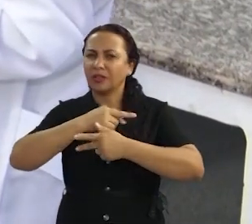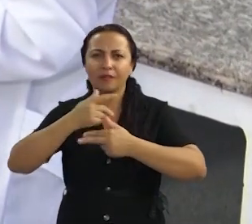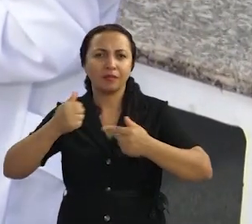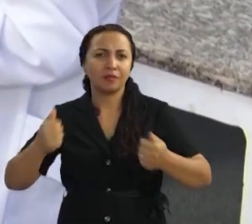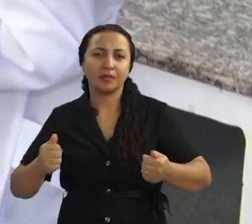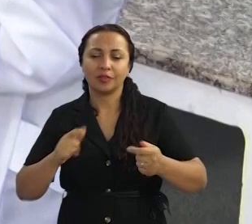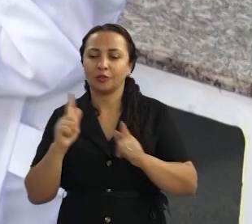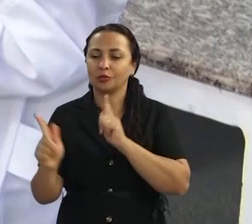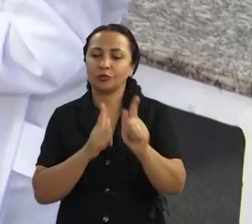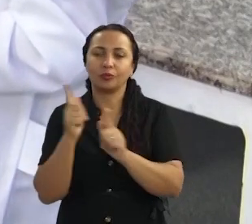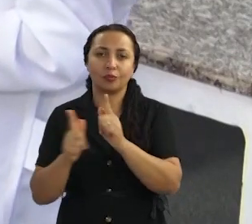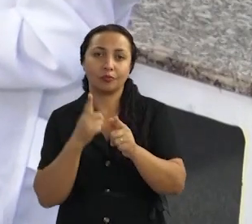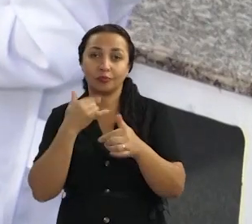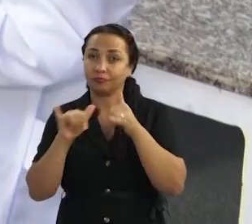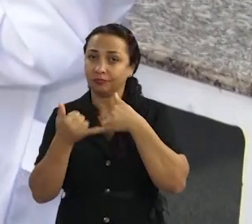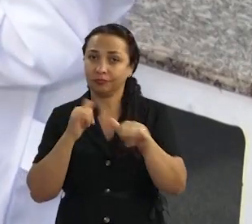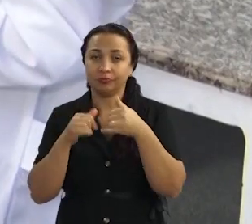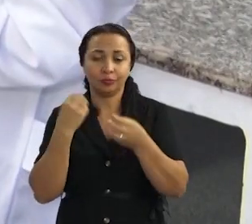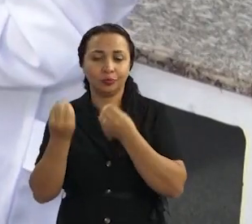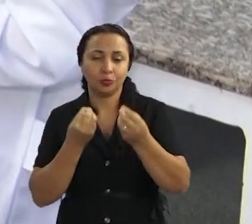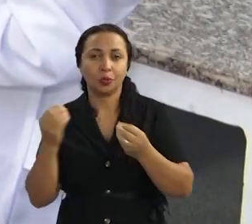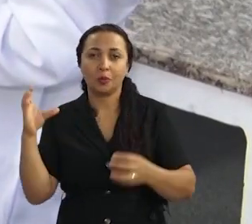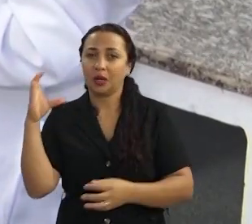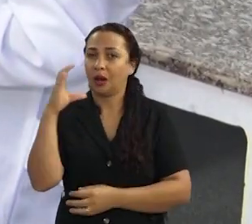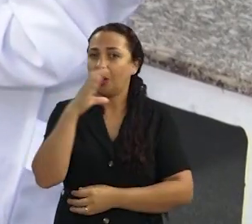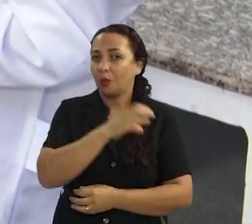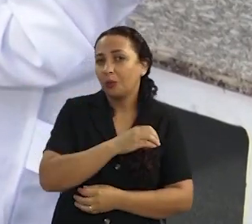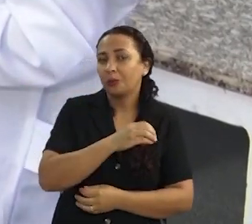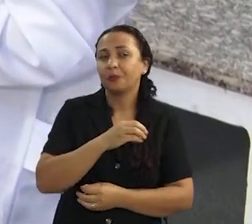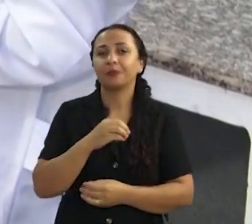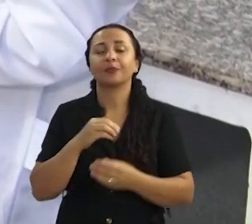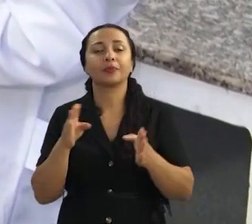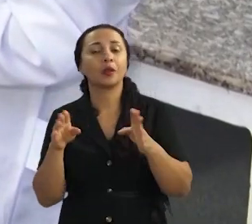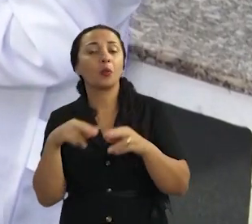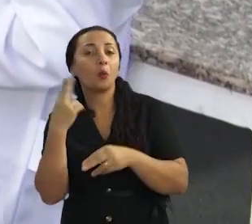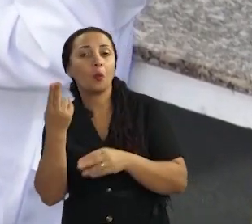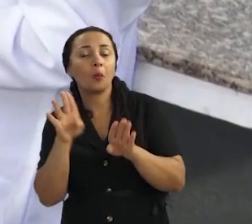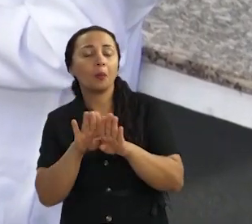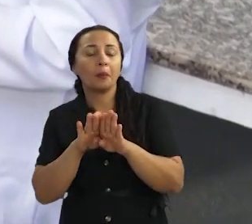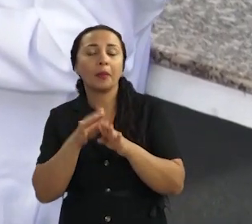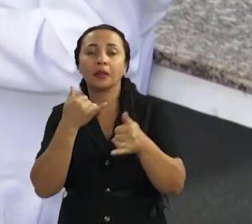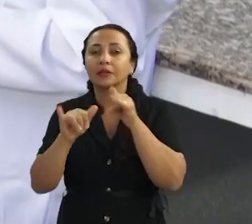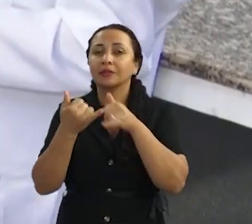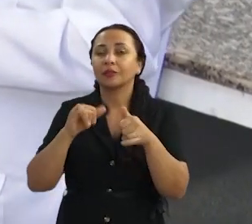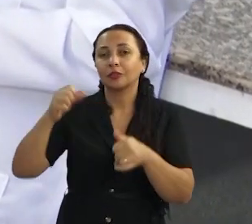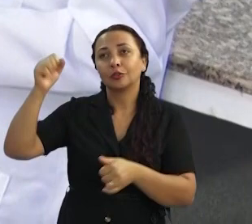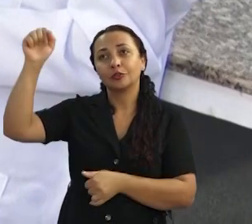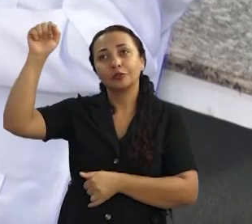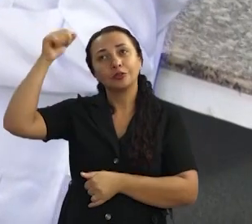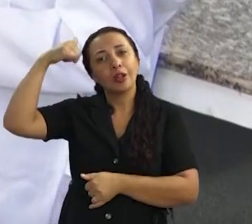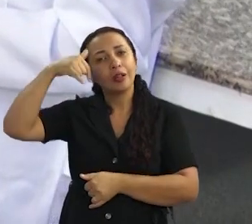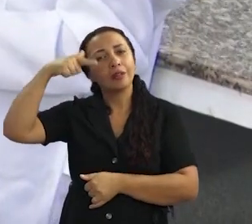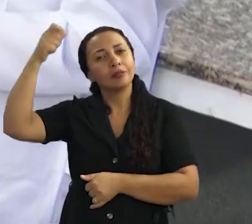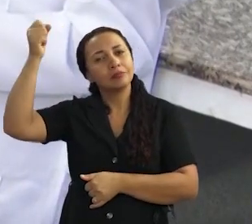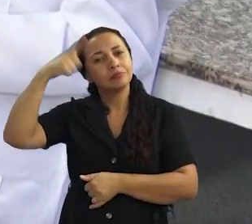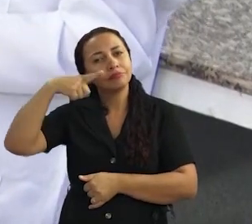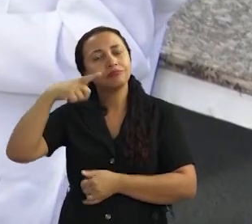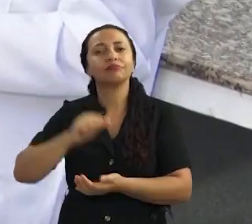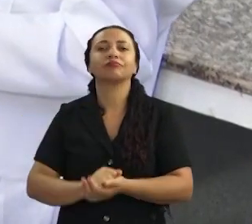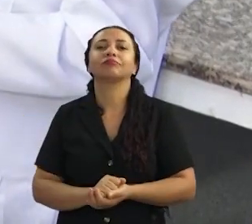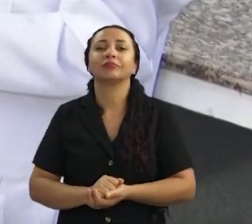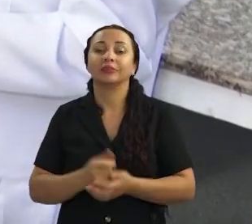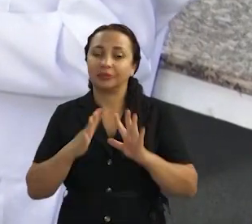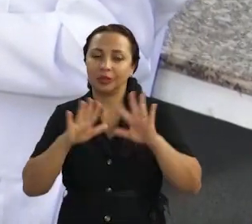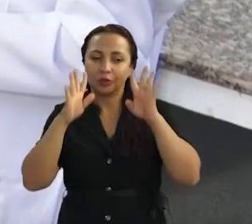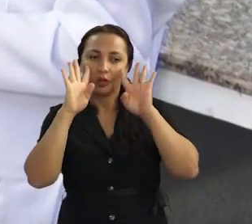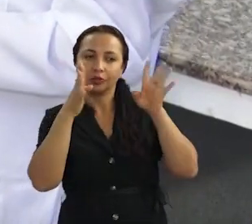diversos aspectos, gerar energia tanto na forma de calor como na forma de energia elétrica. Então, o interesse